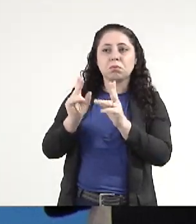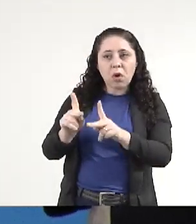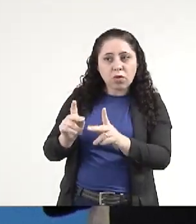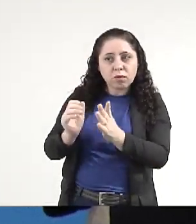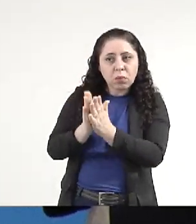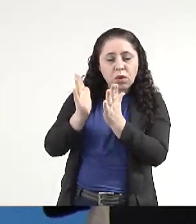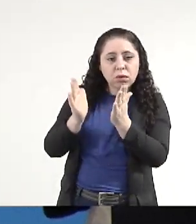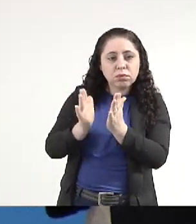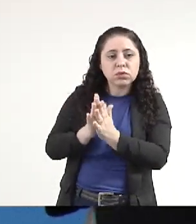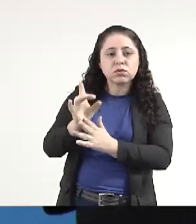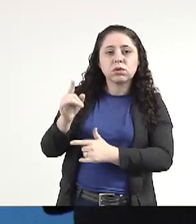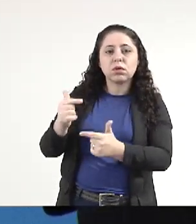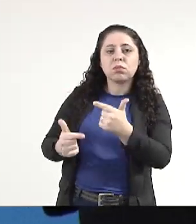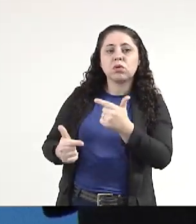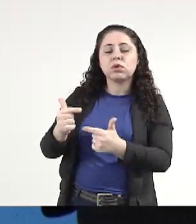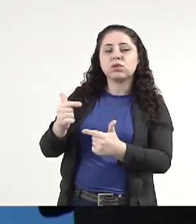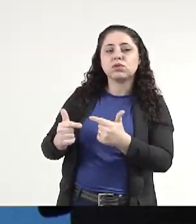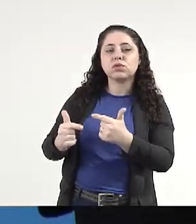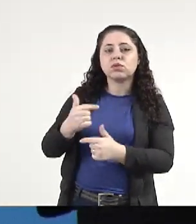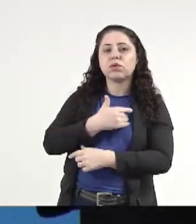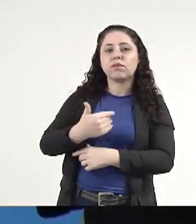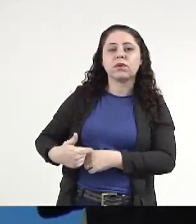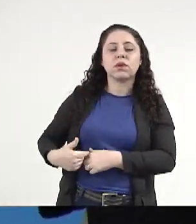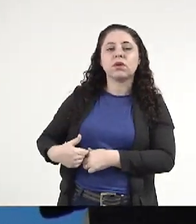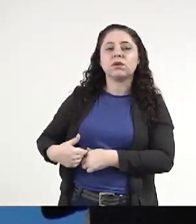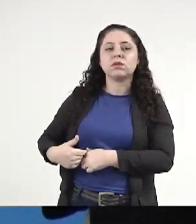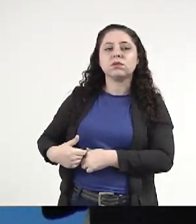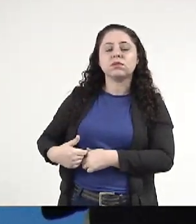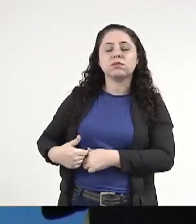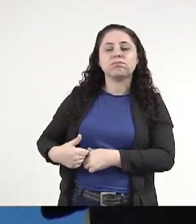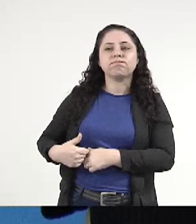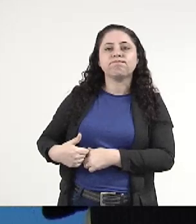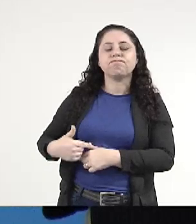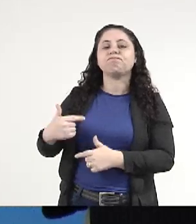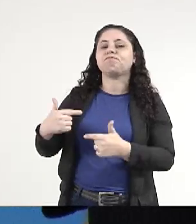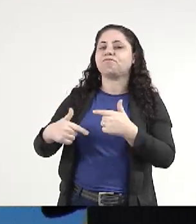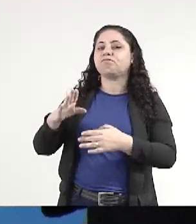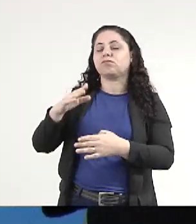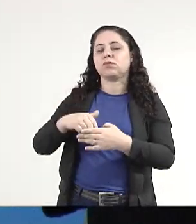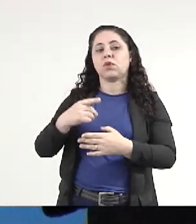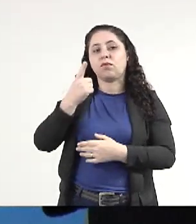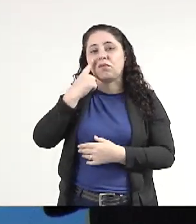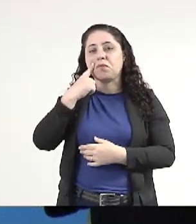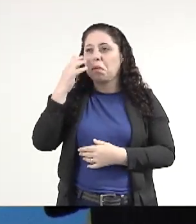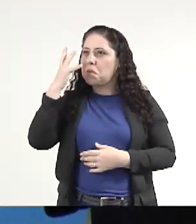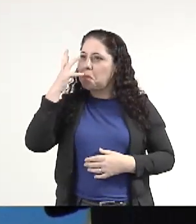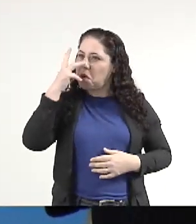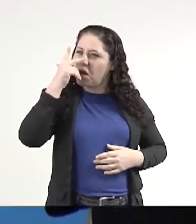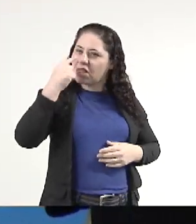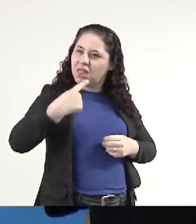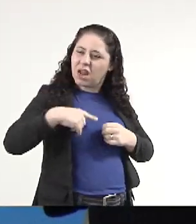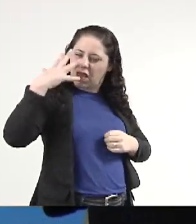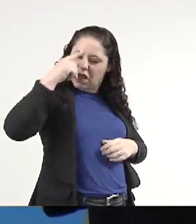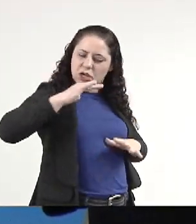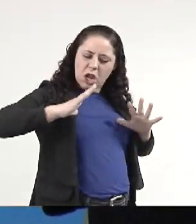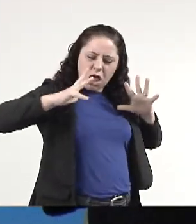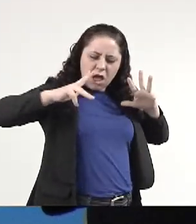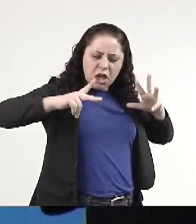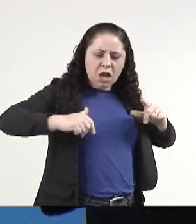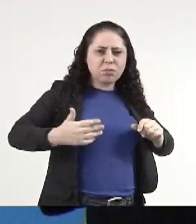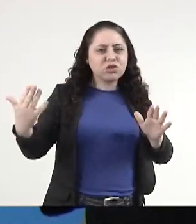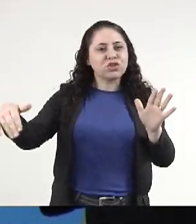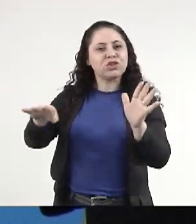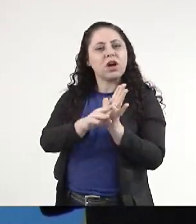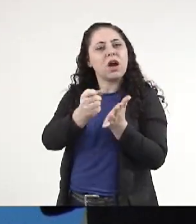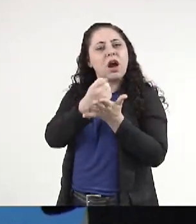pobre só tem política de governo em período eleitoral. Em período eleitoral a gente viu a cidade bonita, as cidades foram limpas, chegou